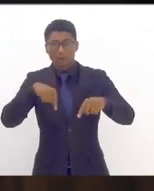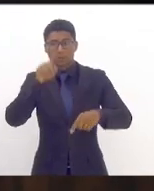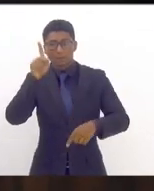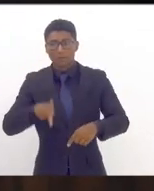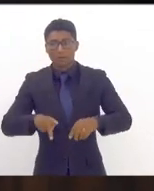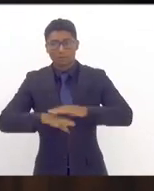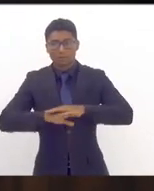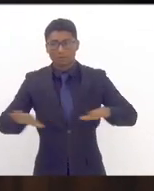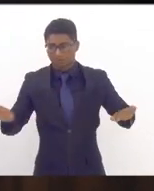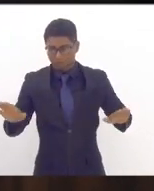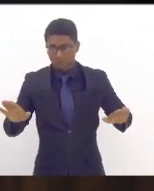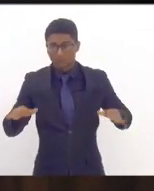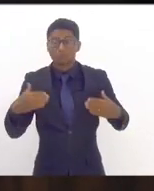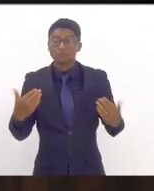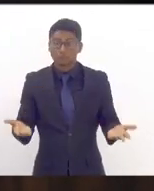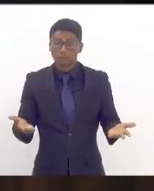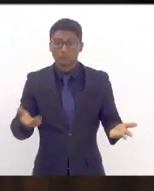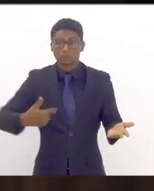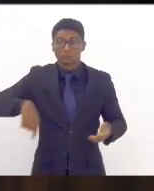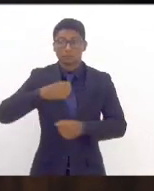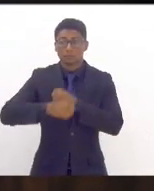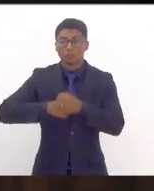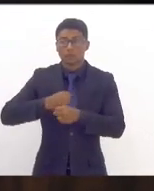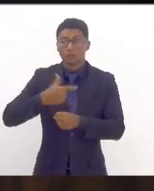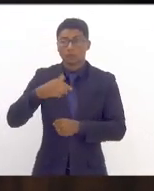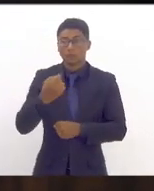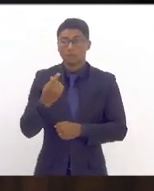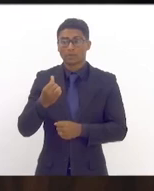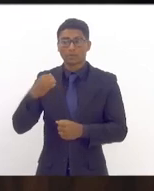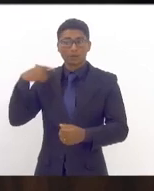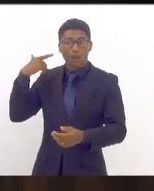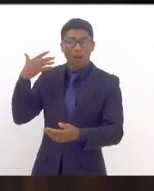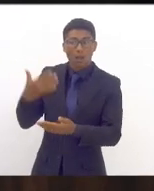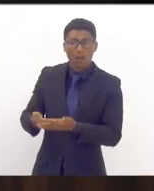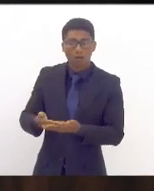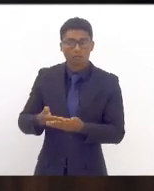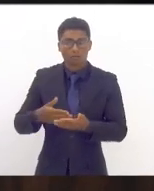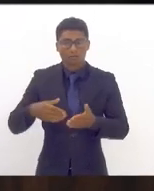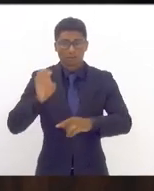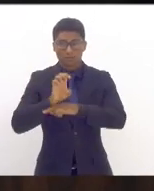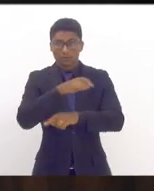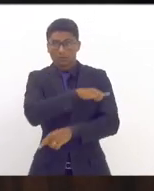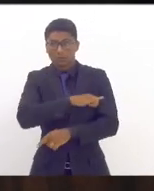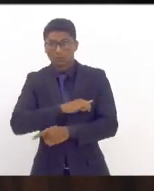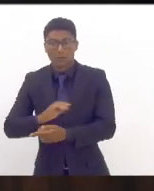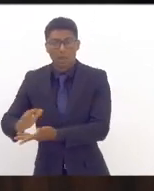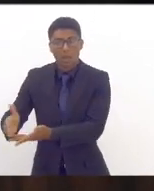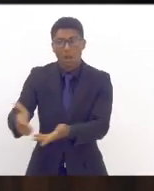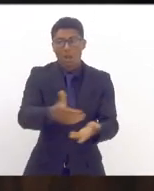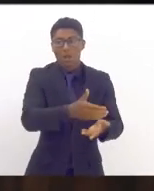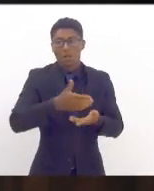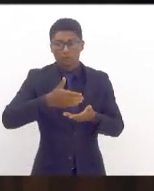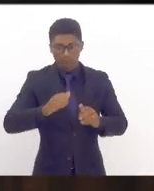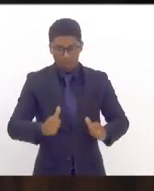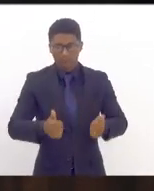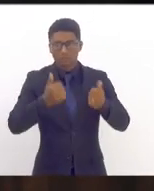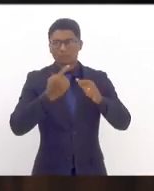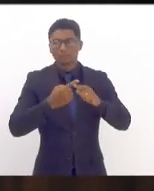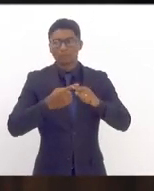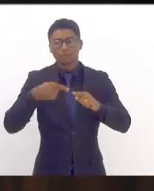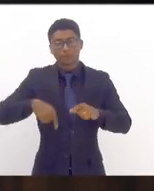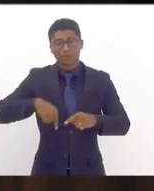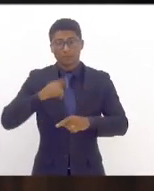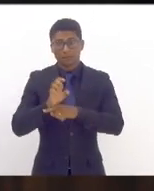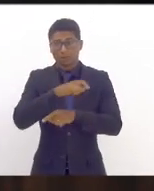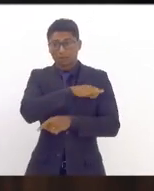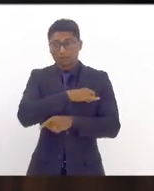aqui desde 16 para melhorar a arrecadação do estado com responsabilidade para que a gente pudesse fazer enfrentamento aquele momento de pior crise que o estado